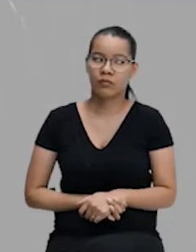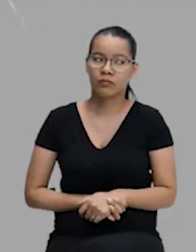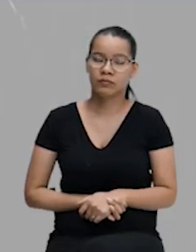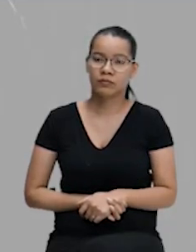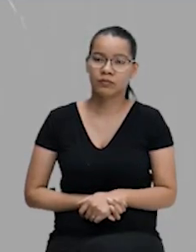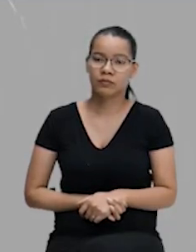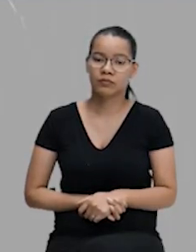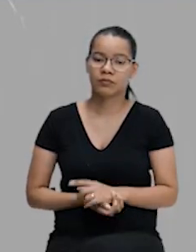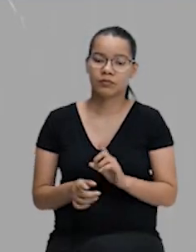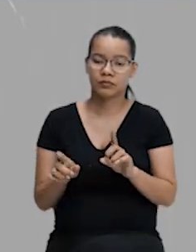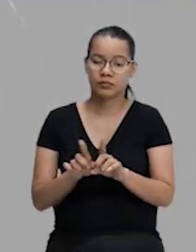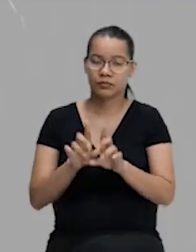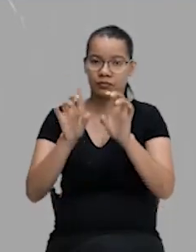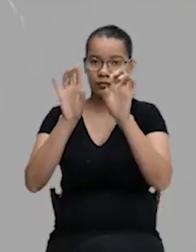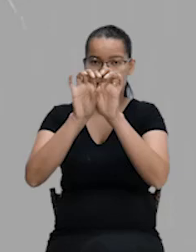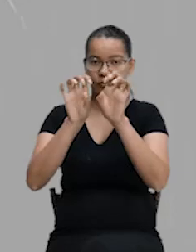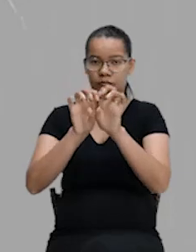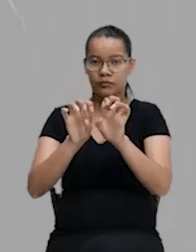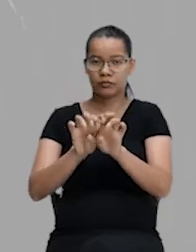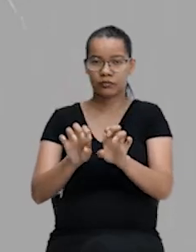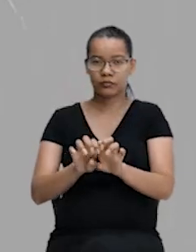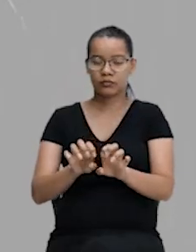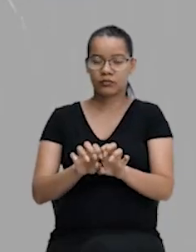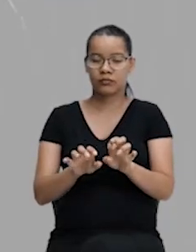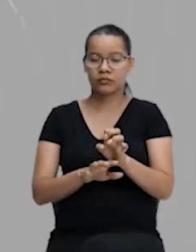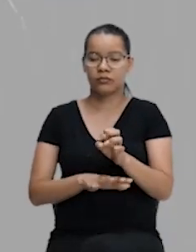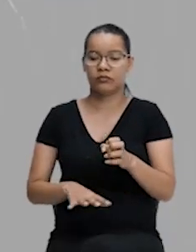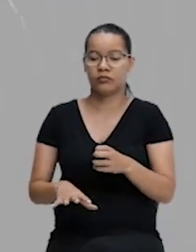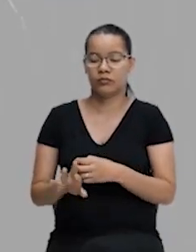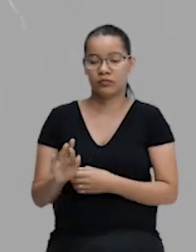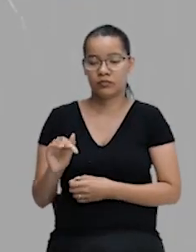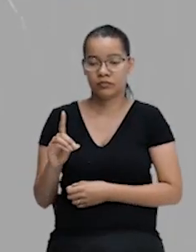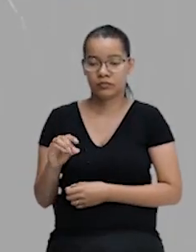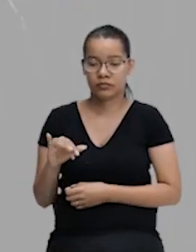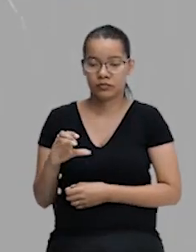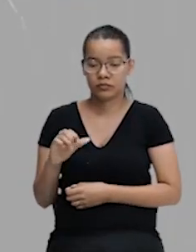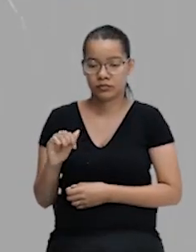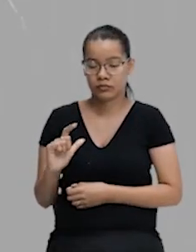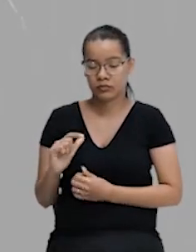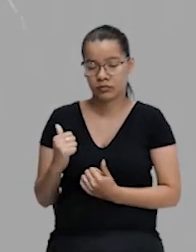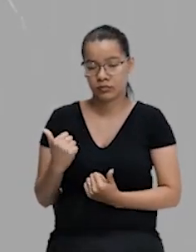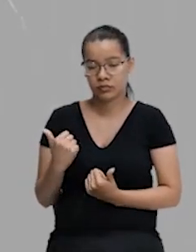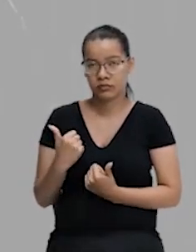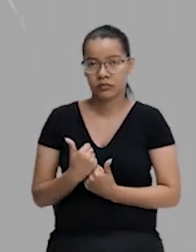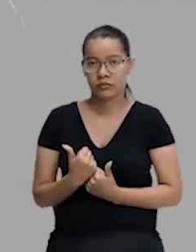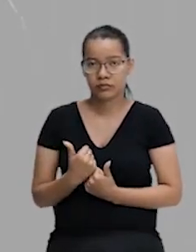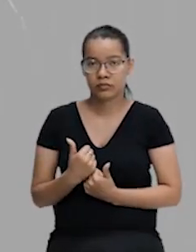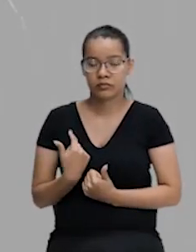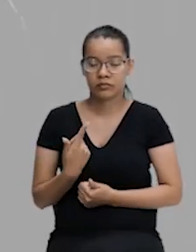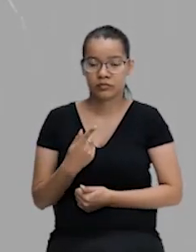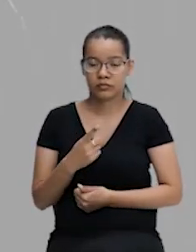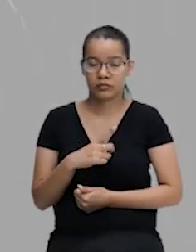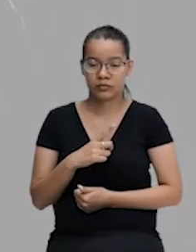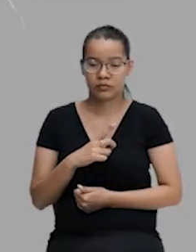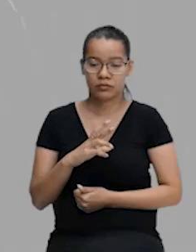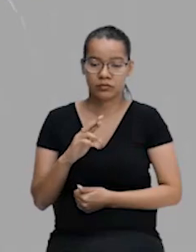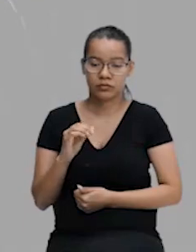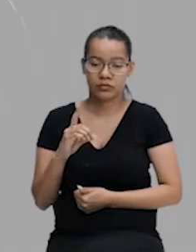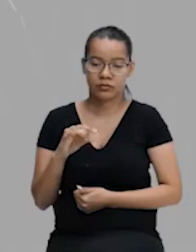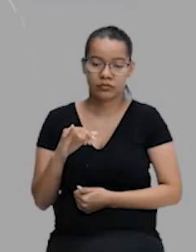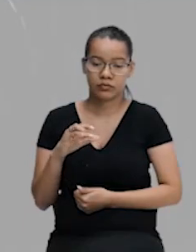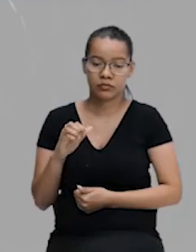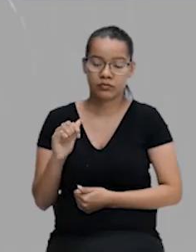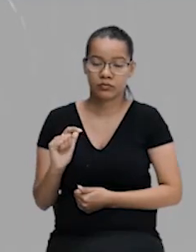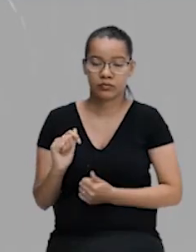E a estrutura de baixo, certo? O radical que substitui o hidrogênio, ó, vamos ter um radical com